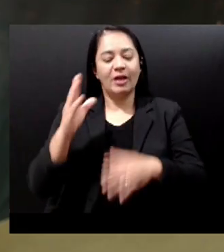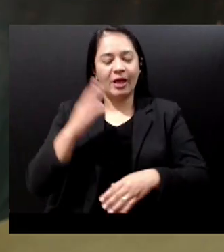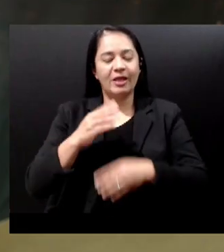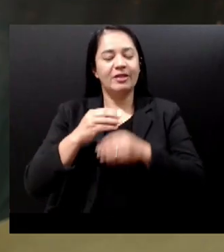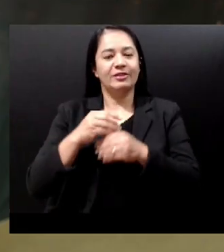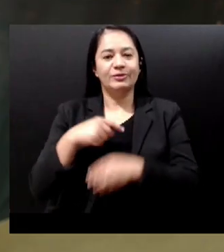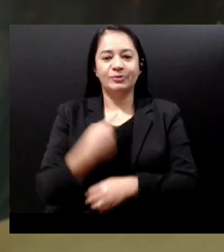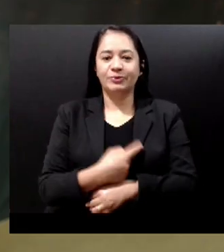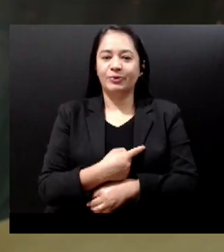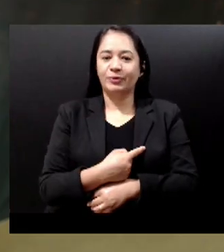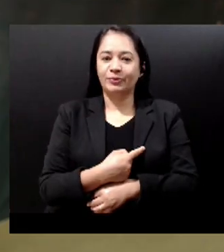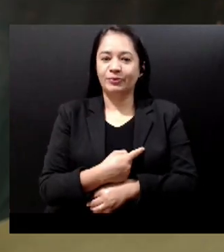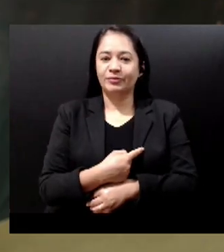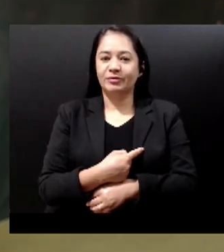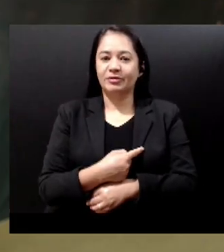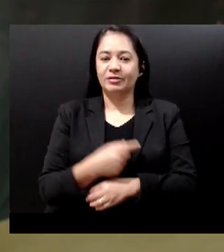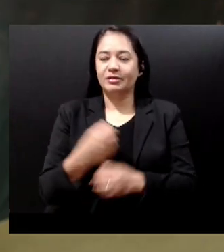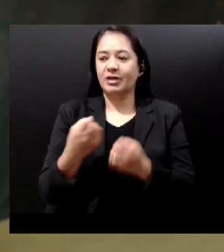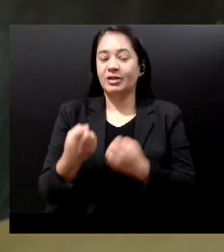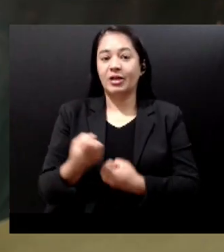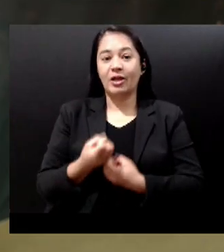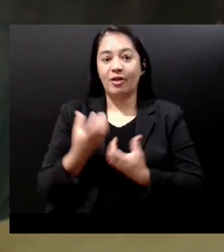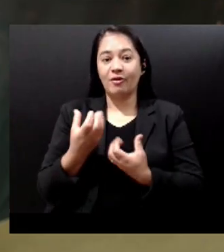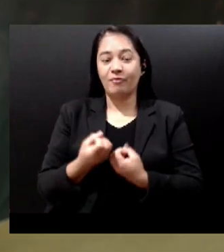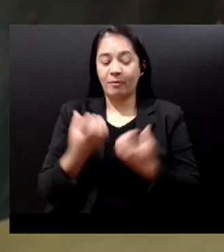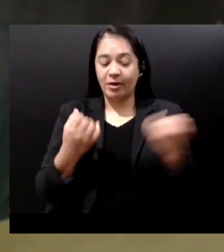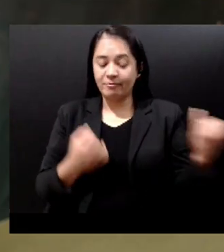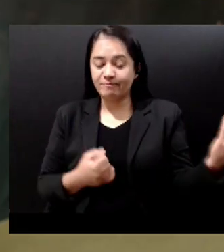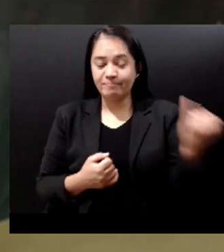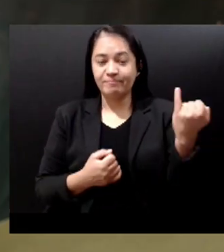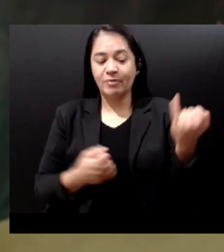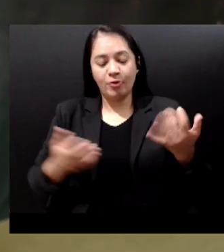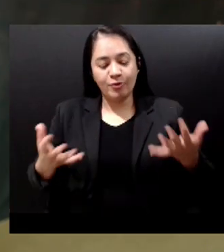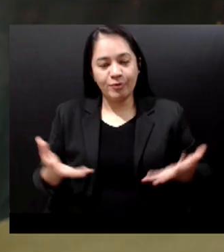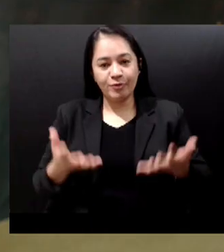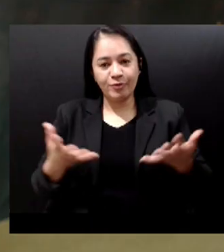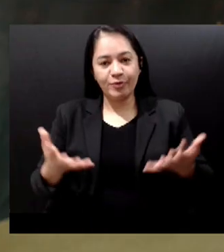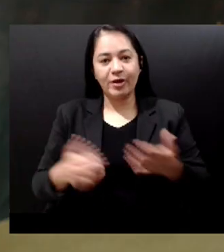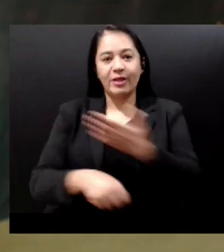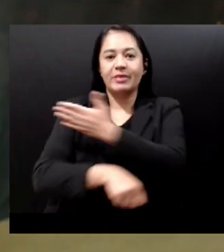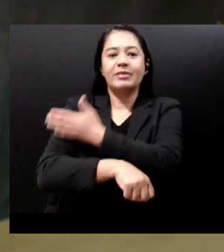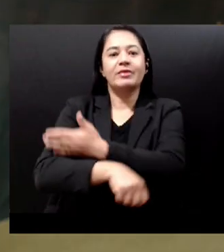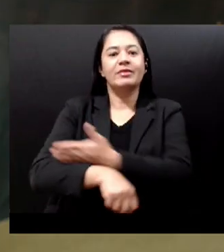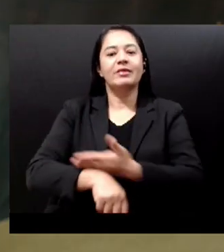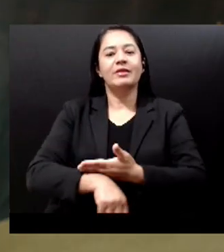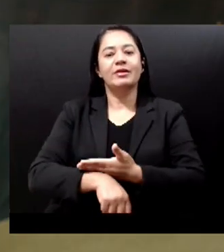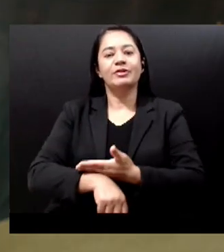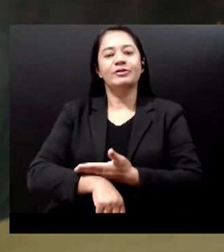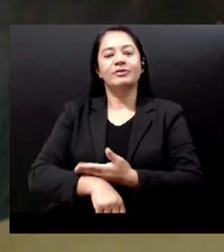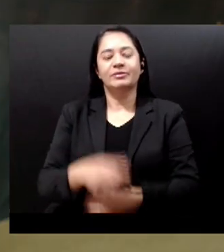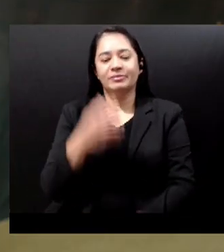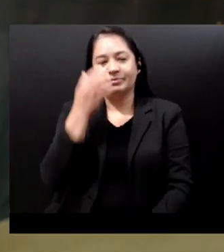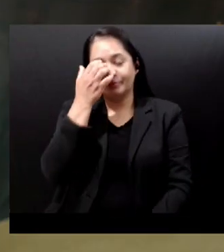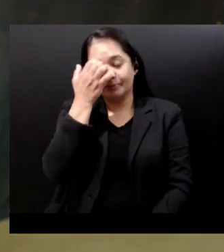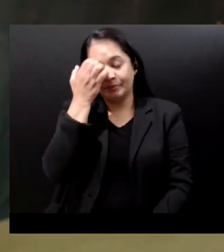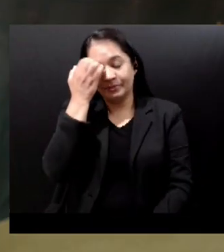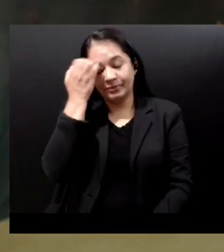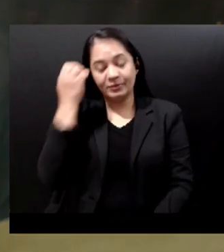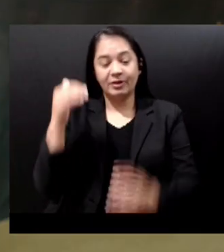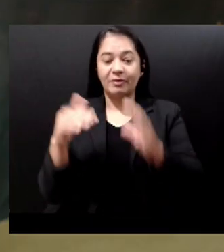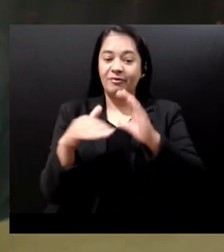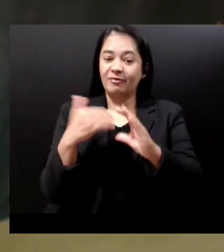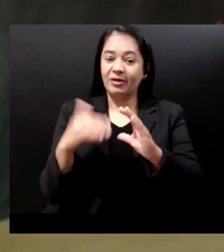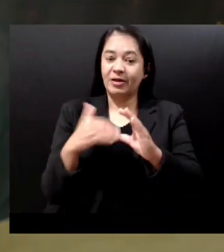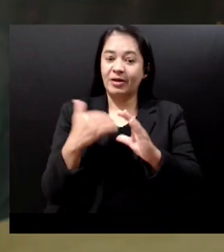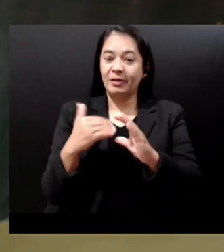para trazer informações preciosas sobre motivação e disciplina para você hoje. Manda aí a sua mensagem, o WhatsApp está na tela para você. Vai mandando